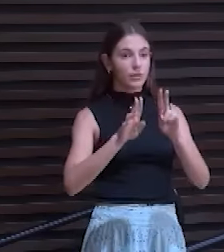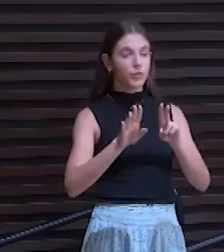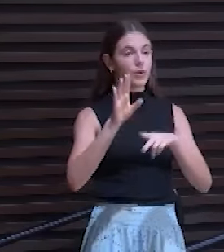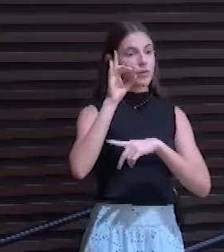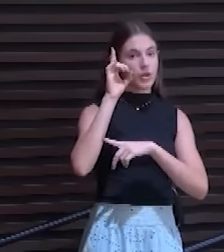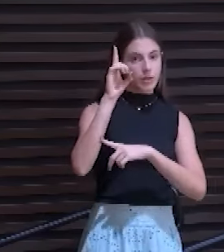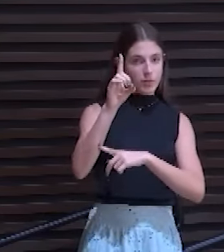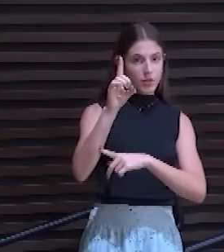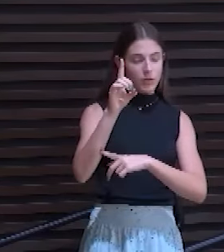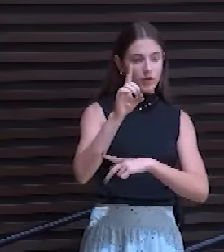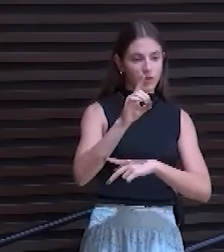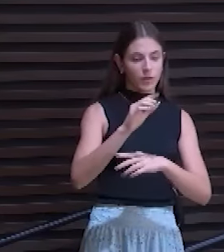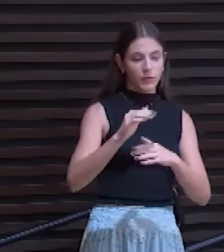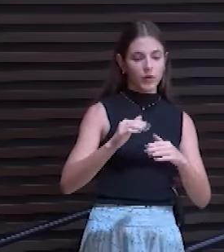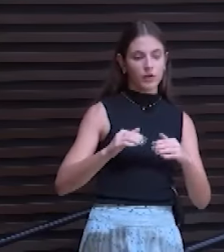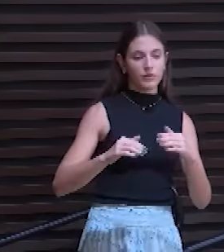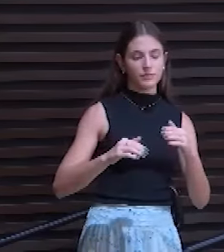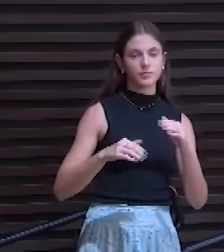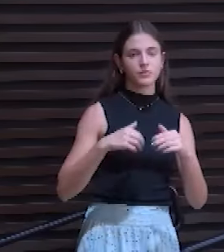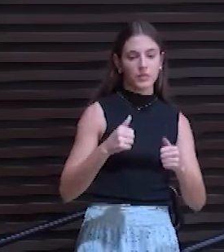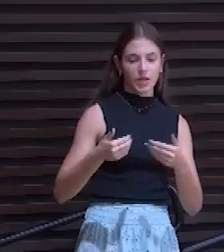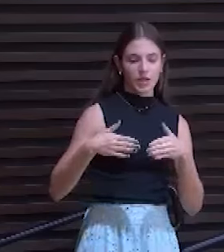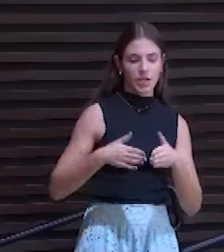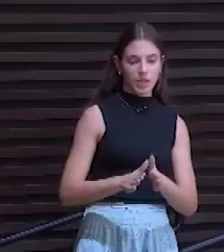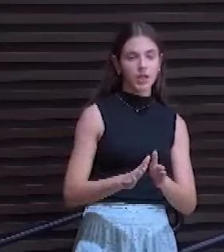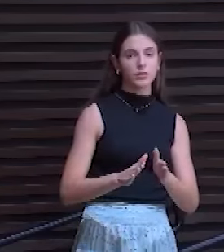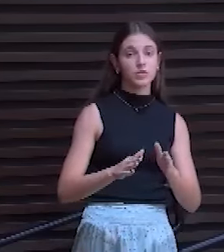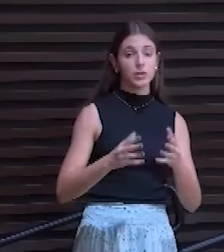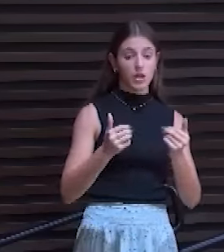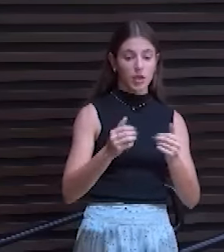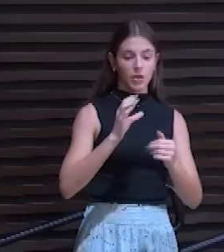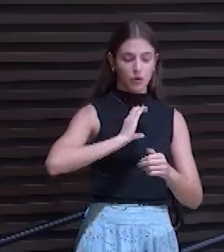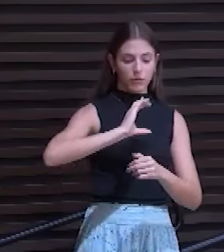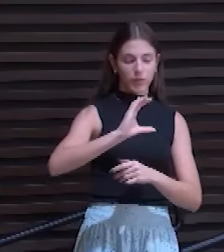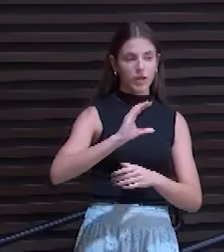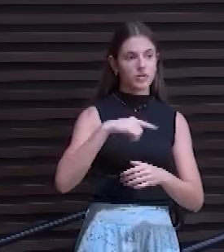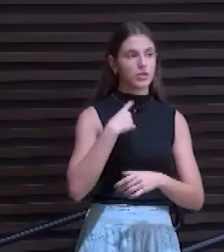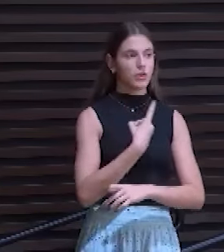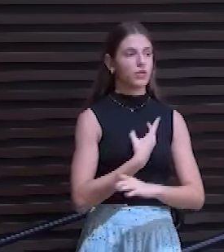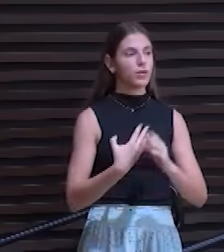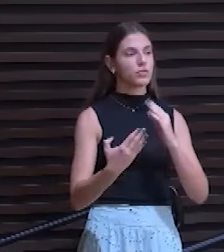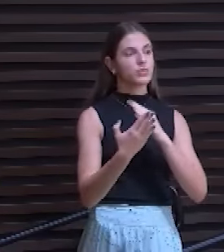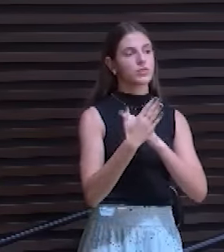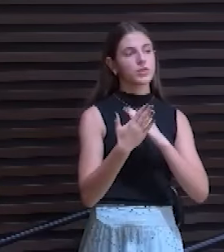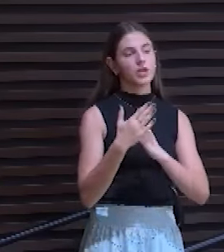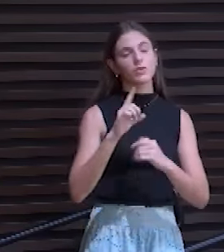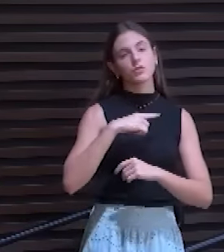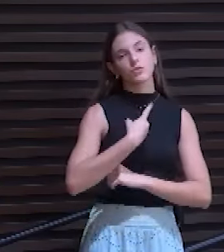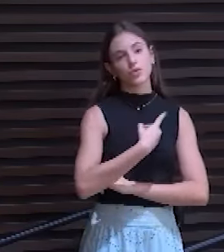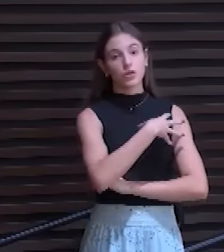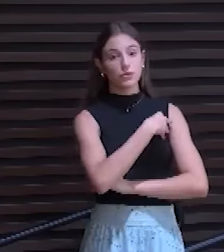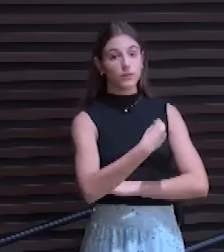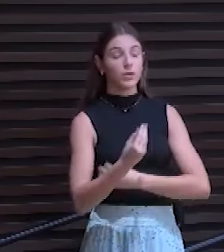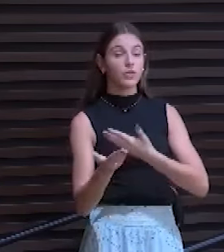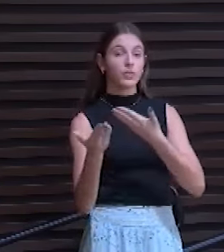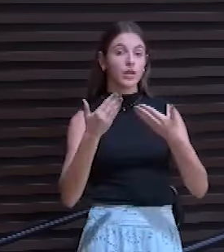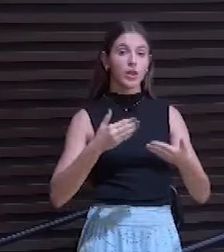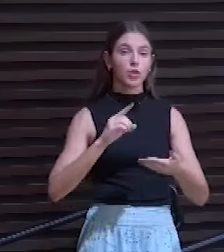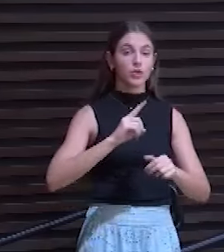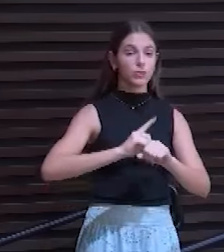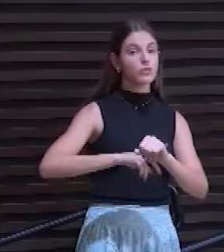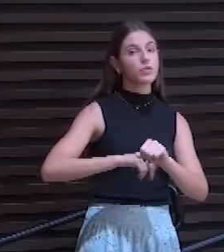e confiados ao nosso cuidado. Os nossos filhos foram dados a nós, a Deus, por um tempo,